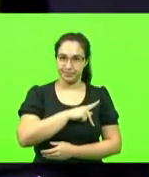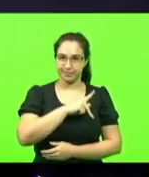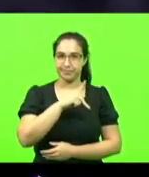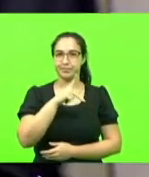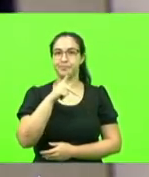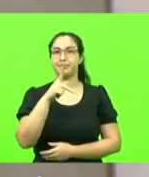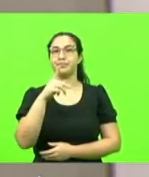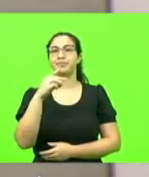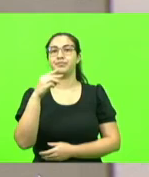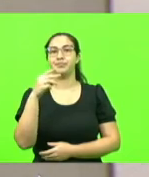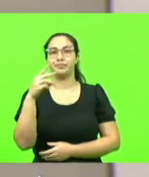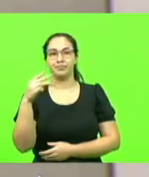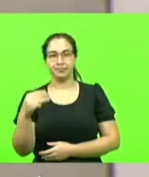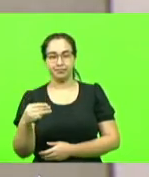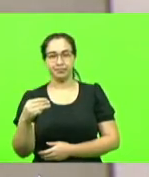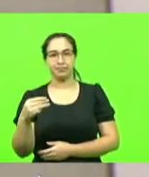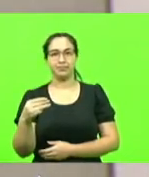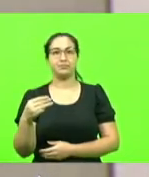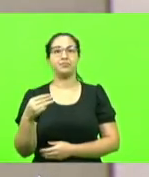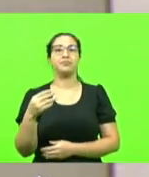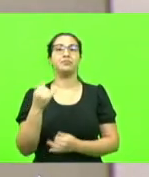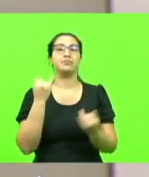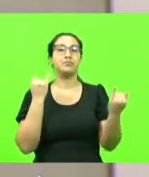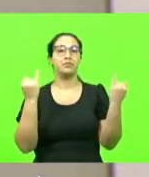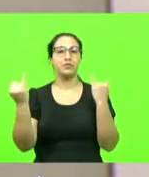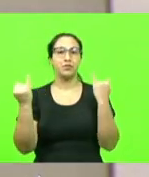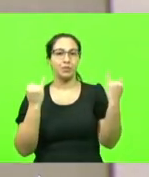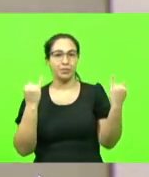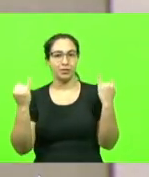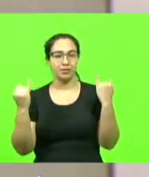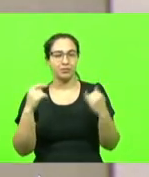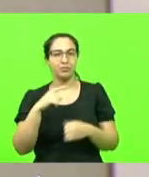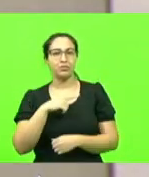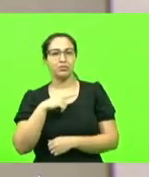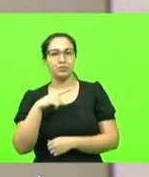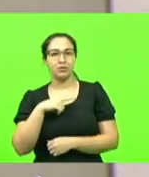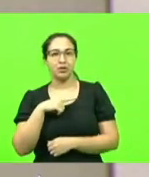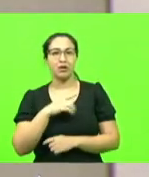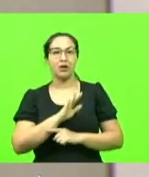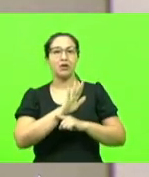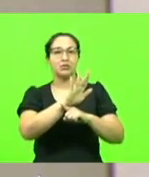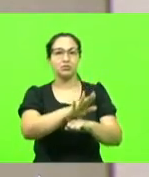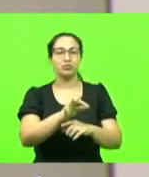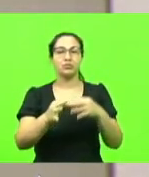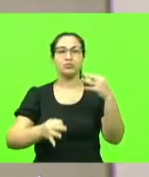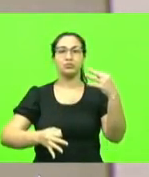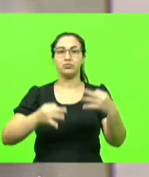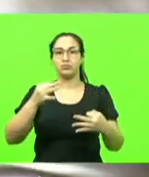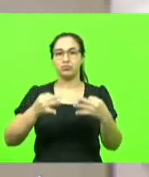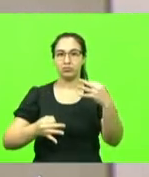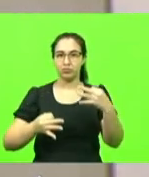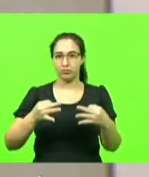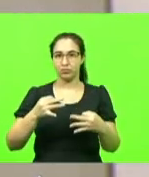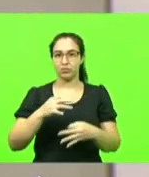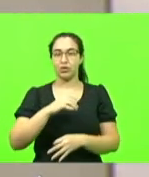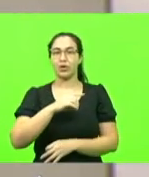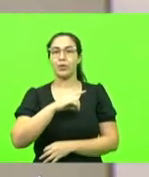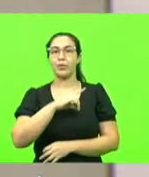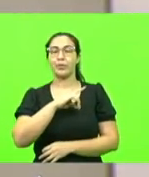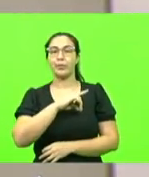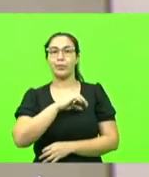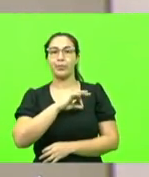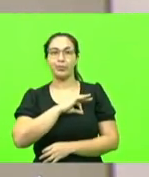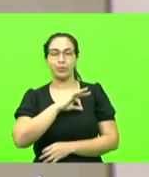Militares, respectivamente, informações acerca de assistência jurídica para os policiais civis, policiais e